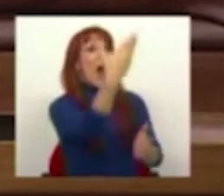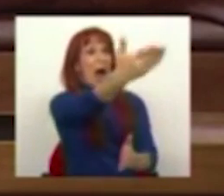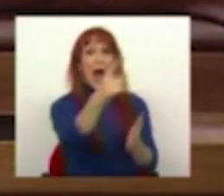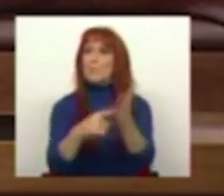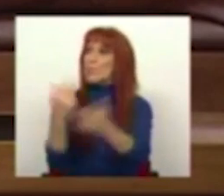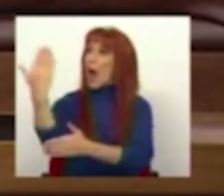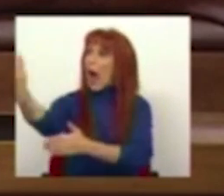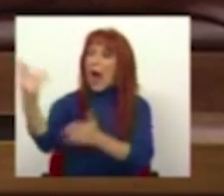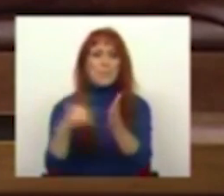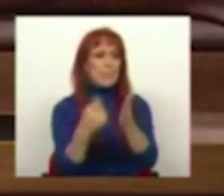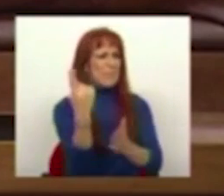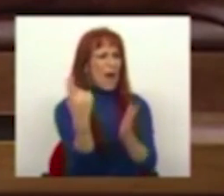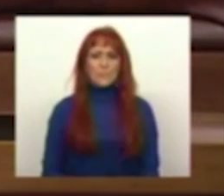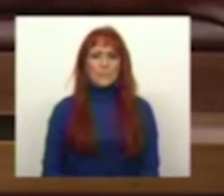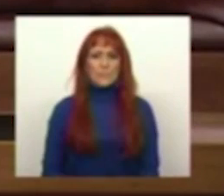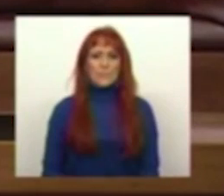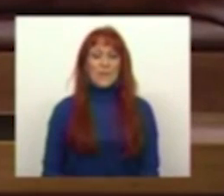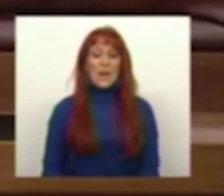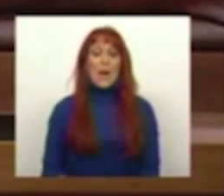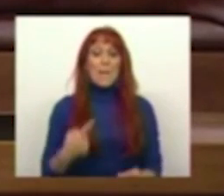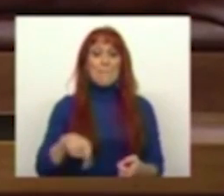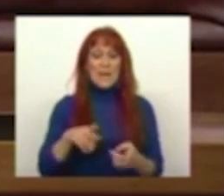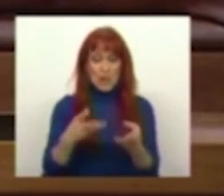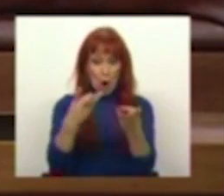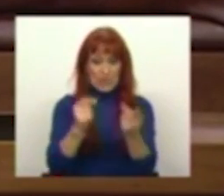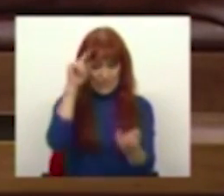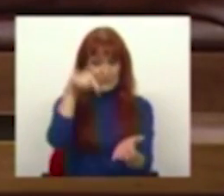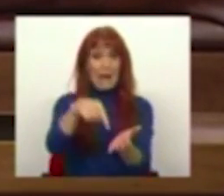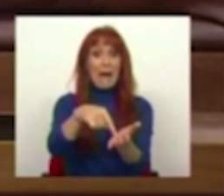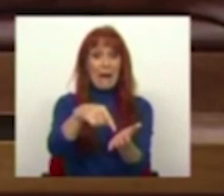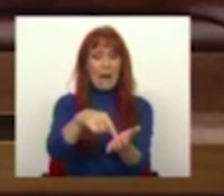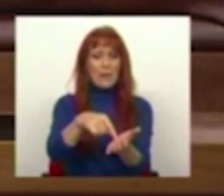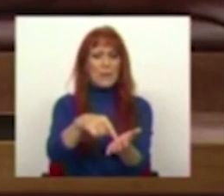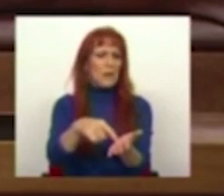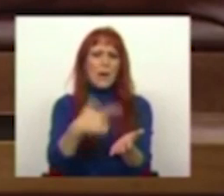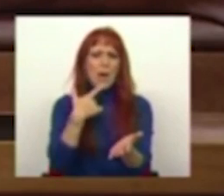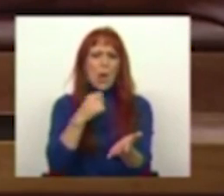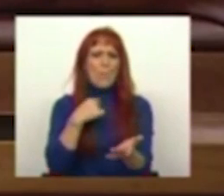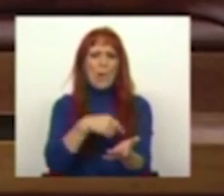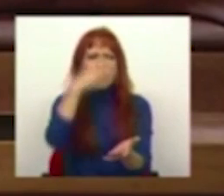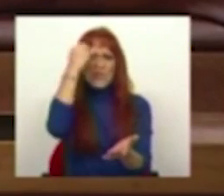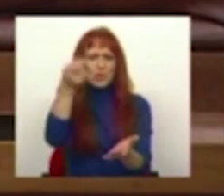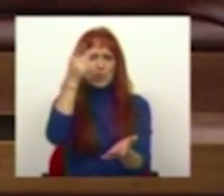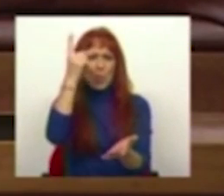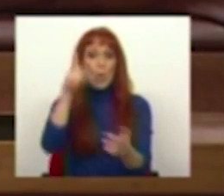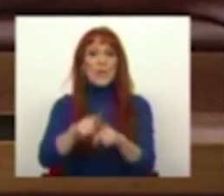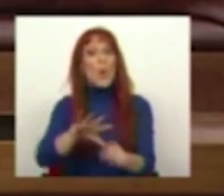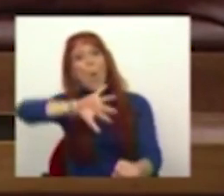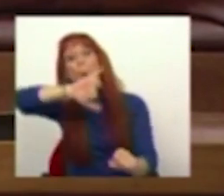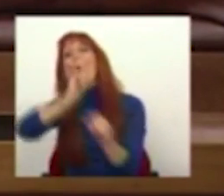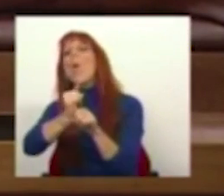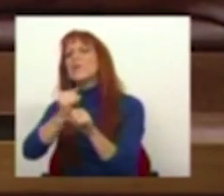para satisfazer no imediato. Mas este orçamento não pode ignorar essa